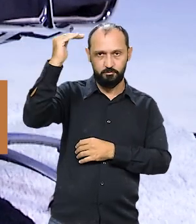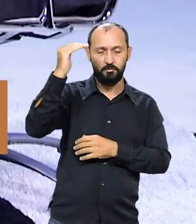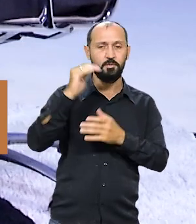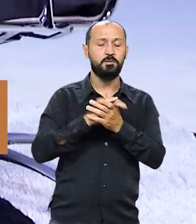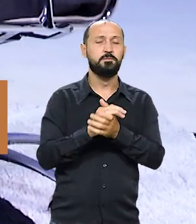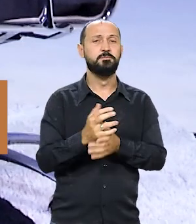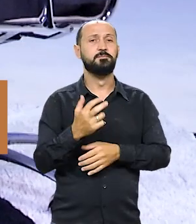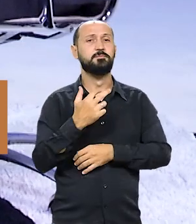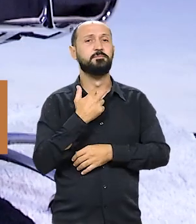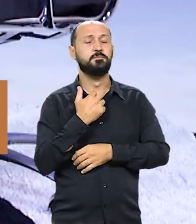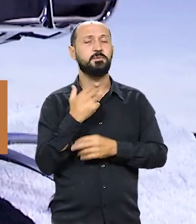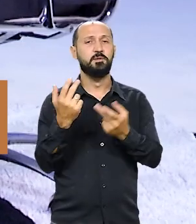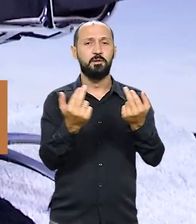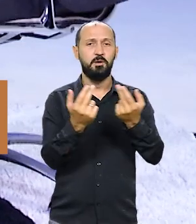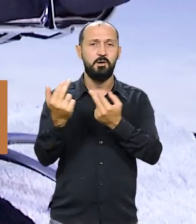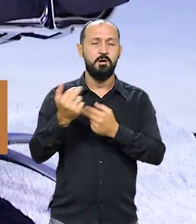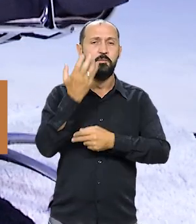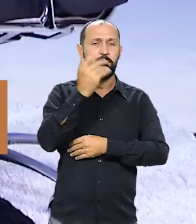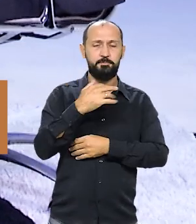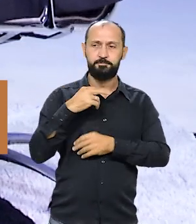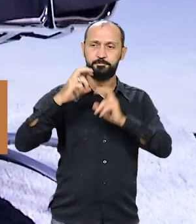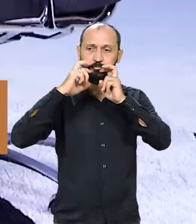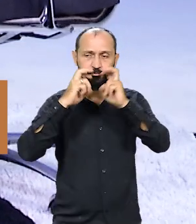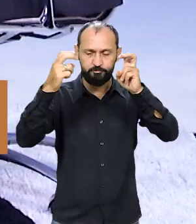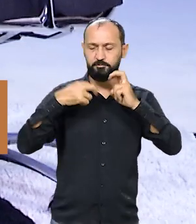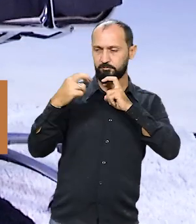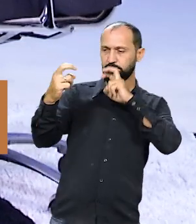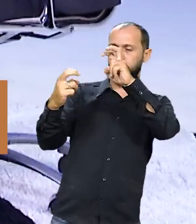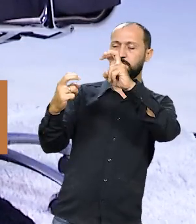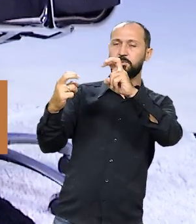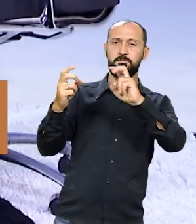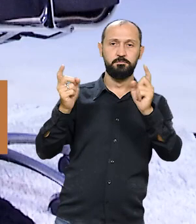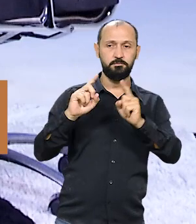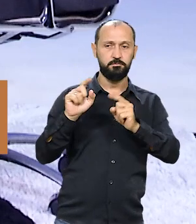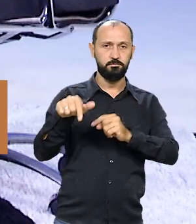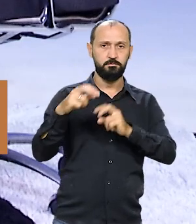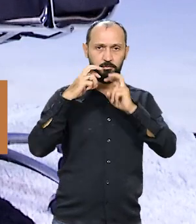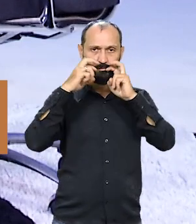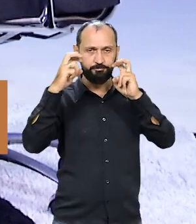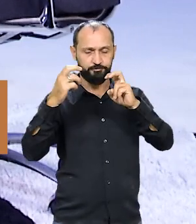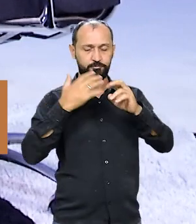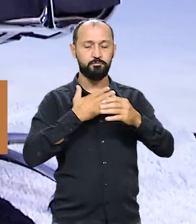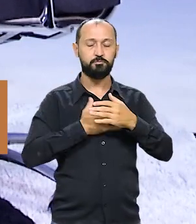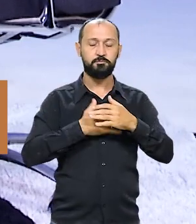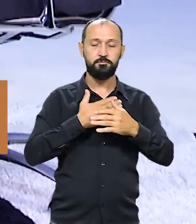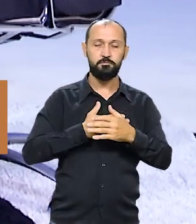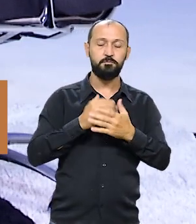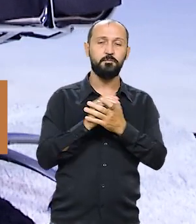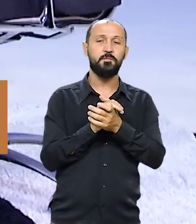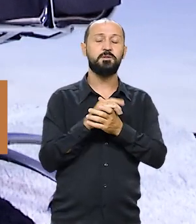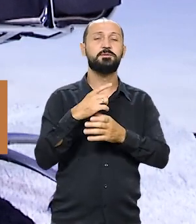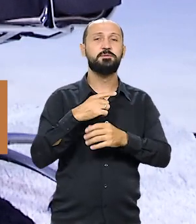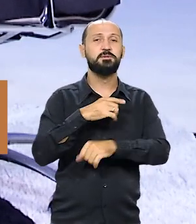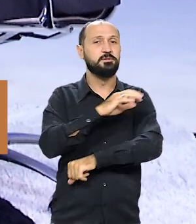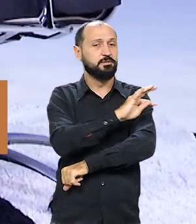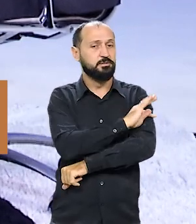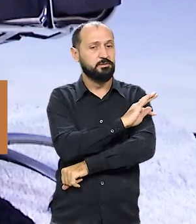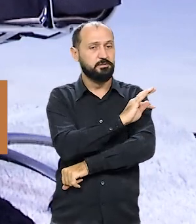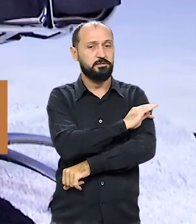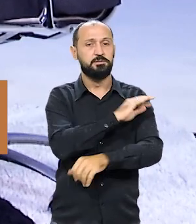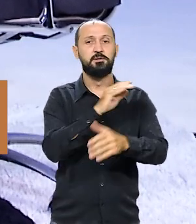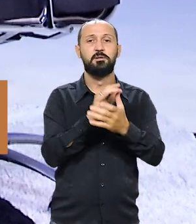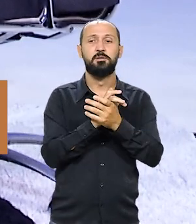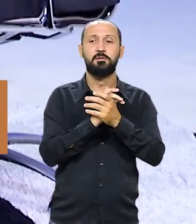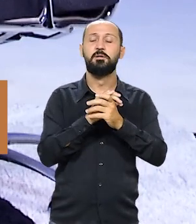da relação. Então você não vai ser igual a criança, ou seja, ela grita, você grita. Ela grita, você acalma. E aí existem técnicas